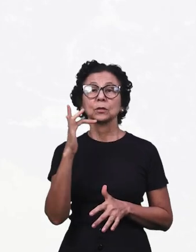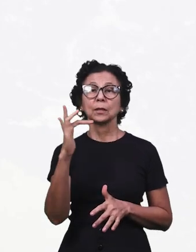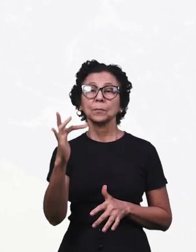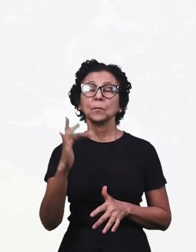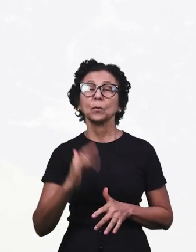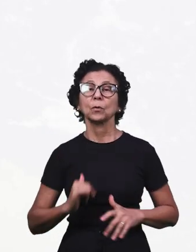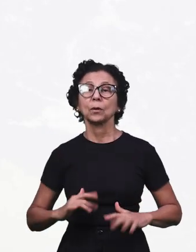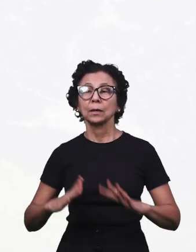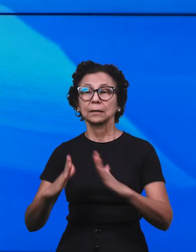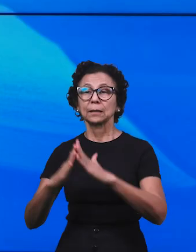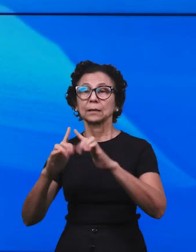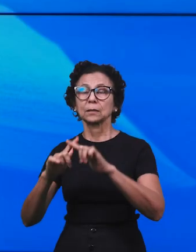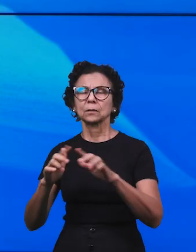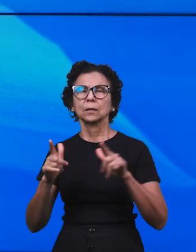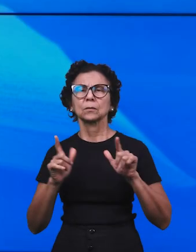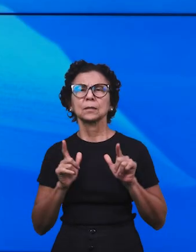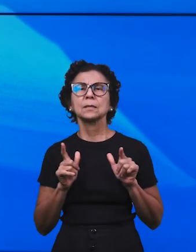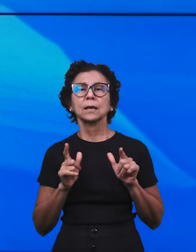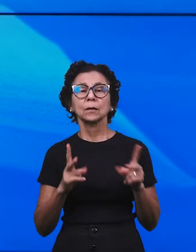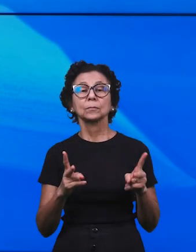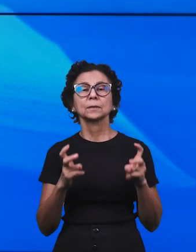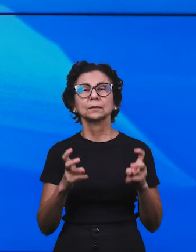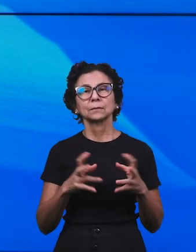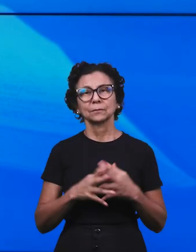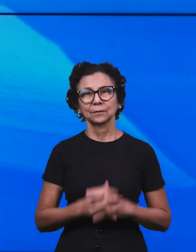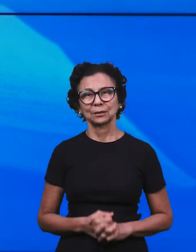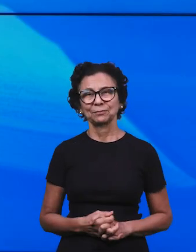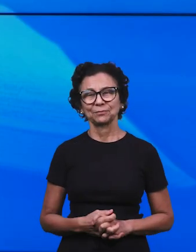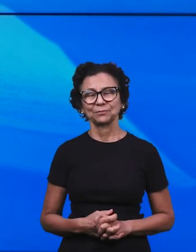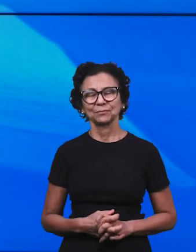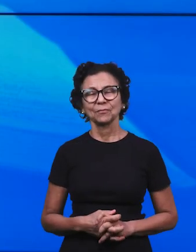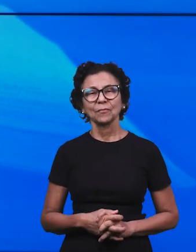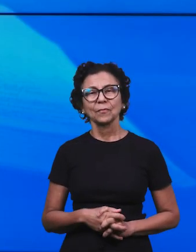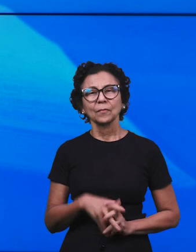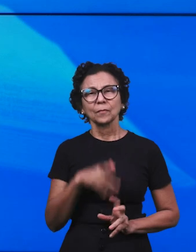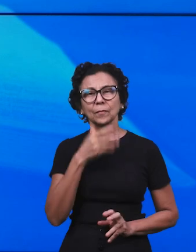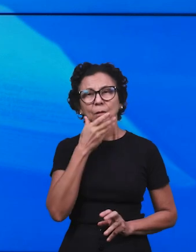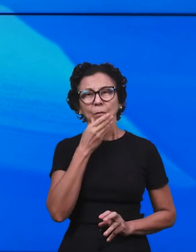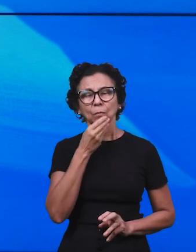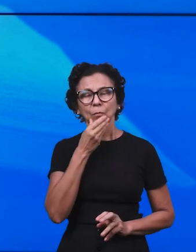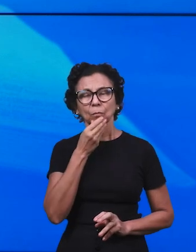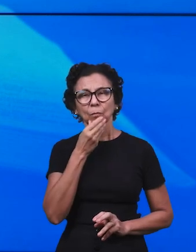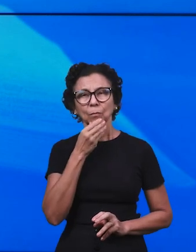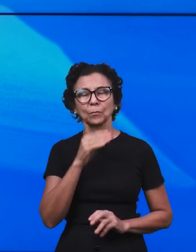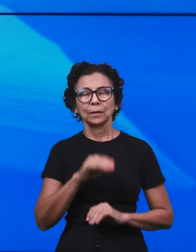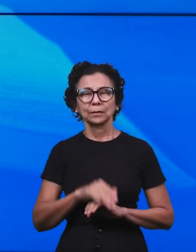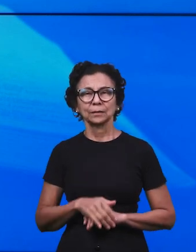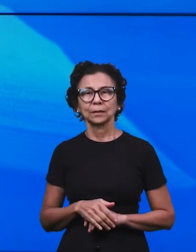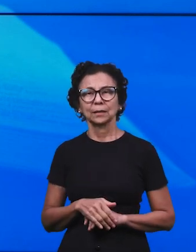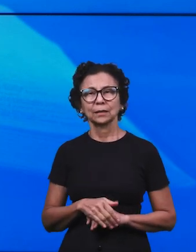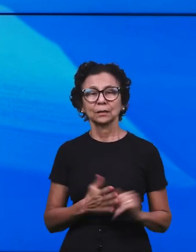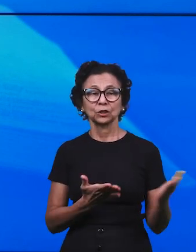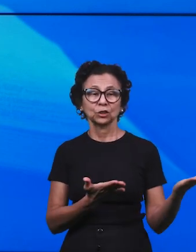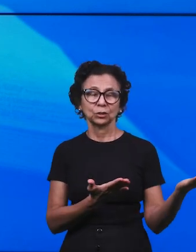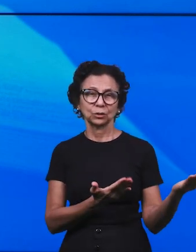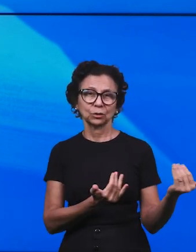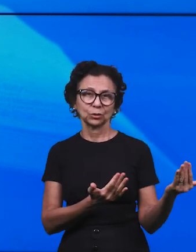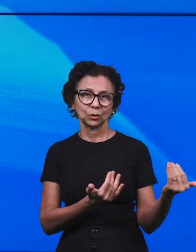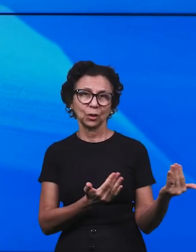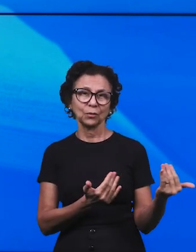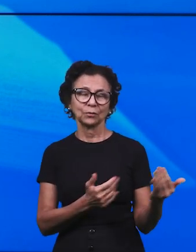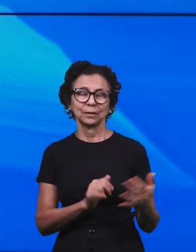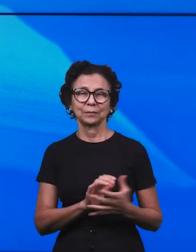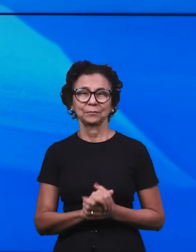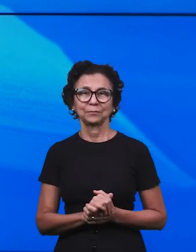Ora, essa resposta vai ser dada pelo nosso irmão Silvester. O Silvester Dias é um dos nossos jovens da nossa igreja lá